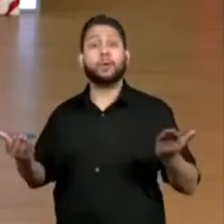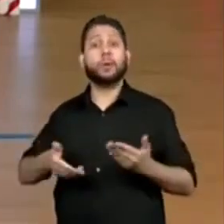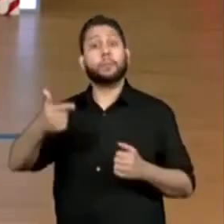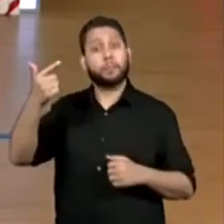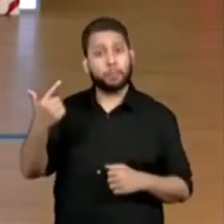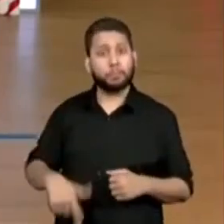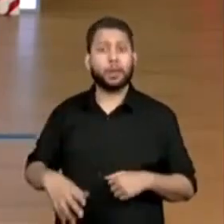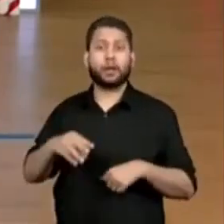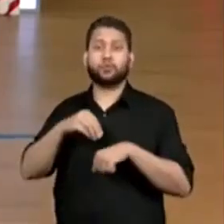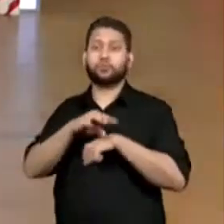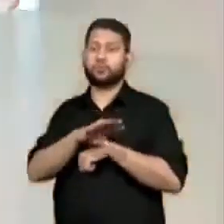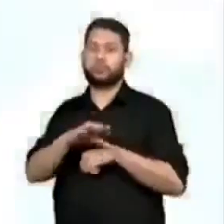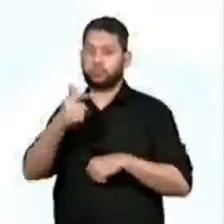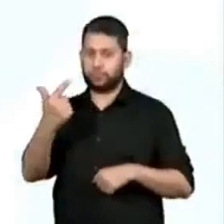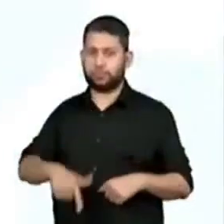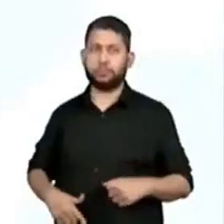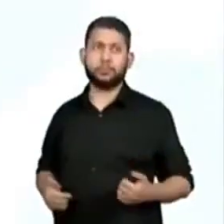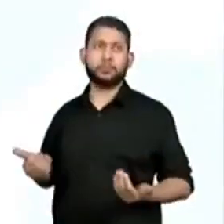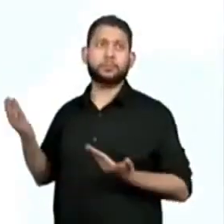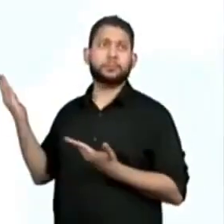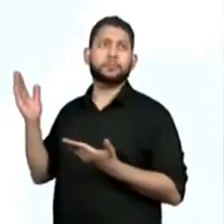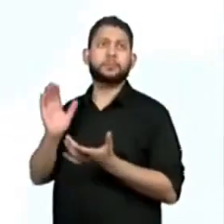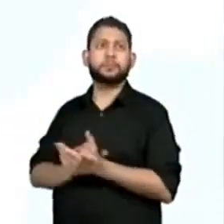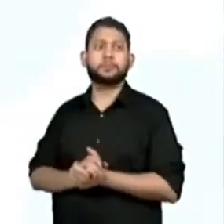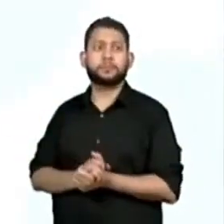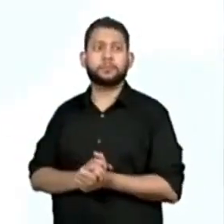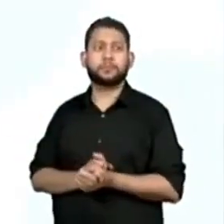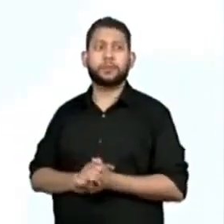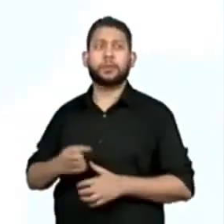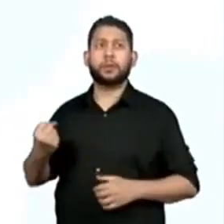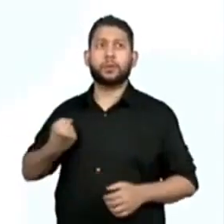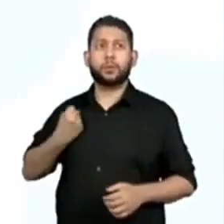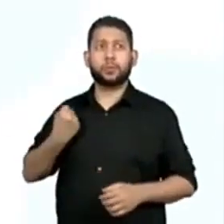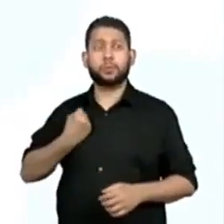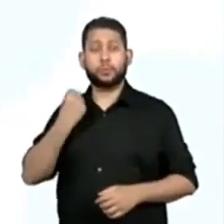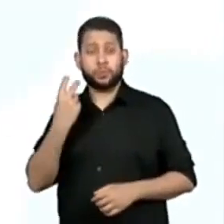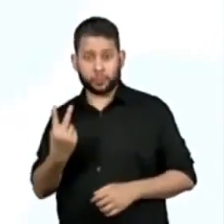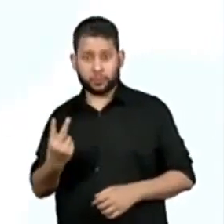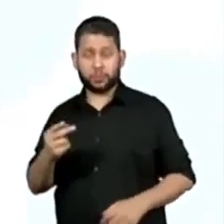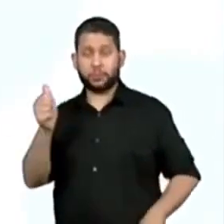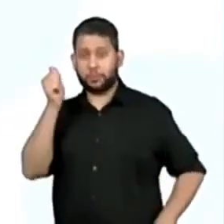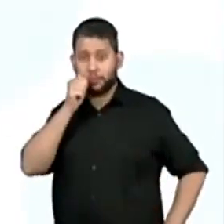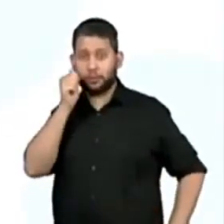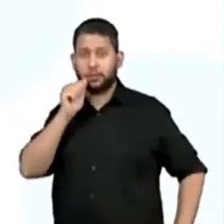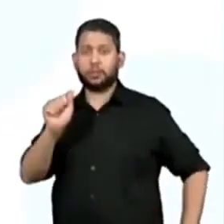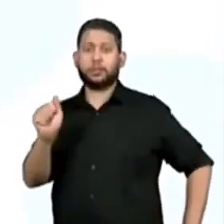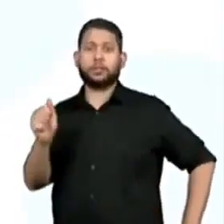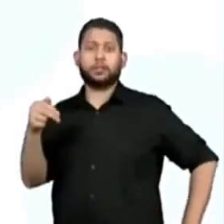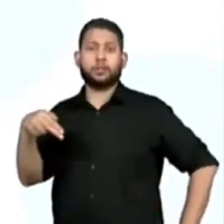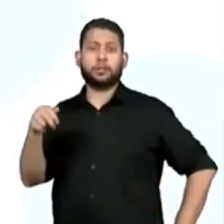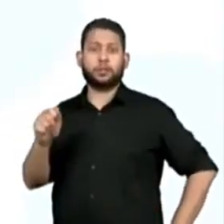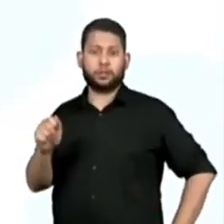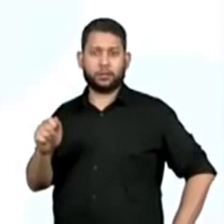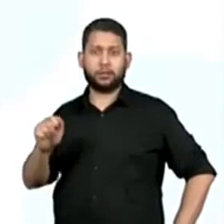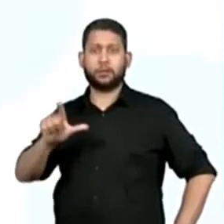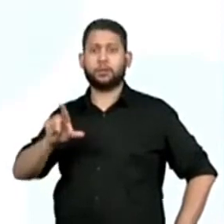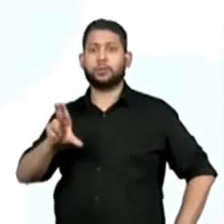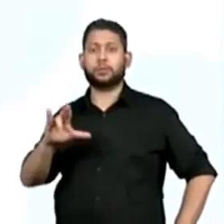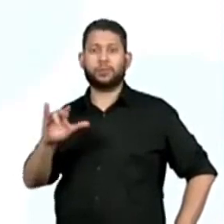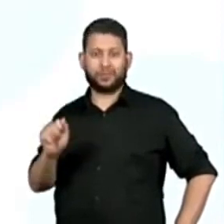vamos fazer mais uma situação o número dois Ana Lúcia fez um